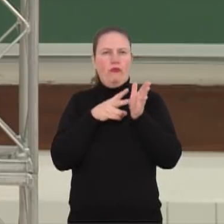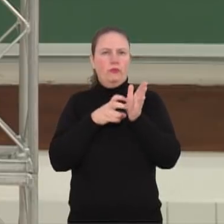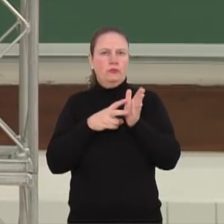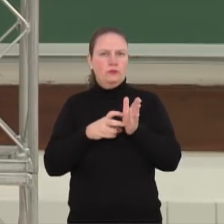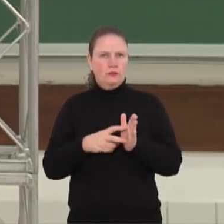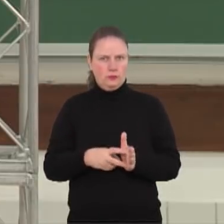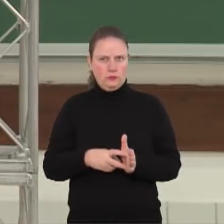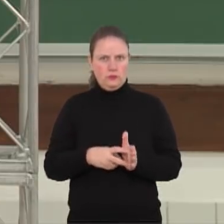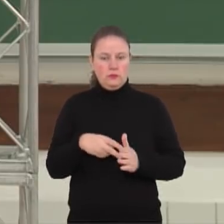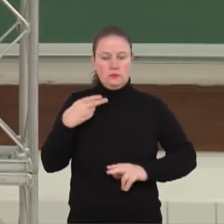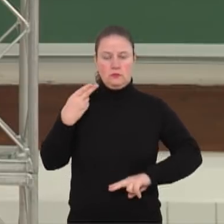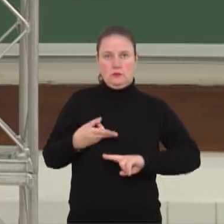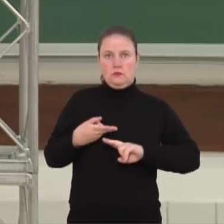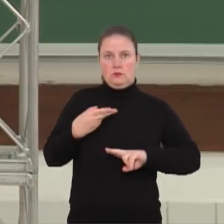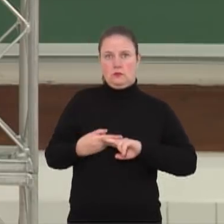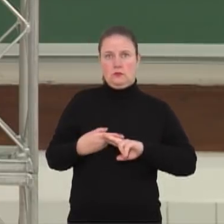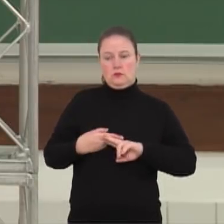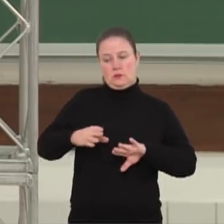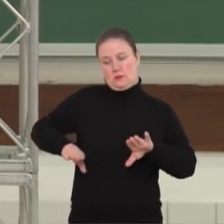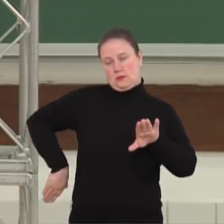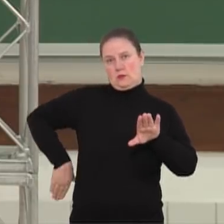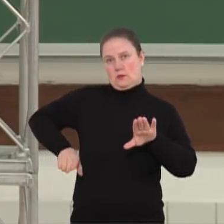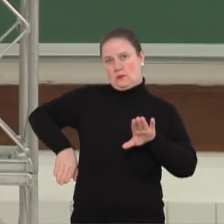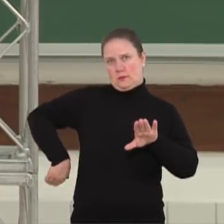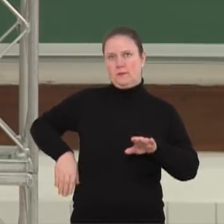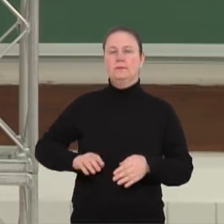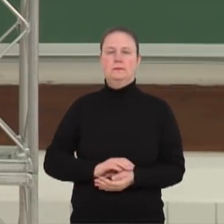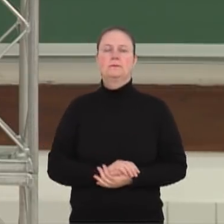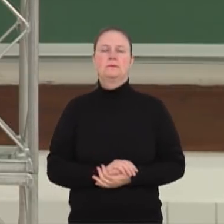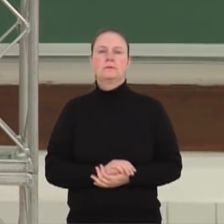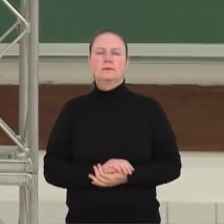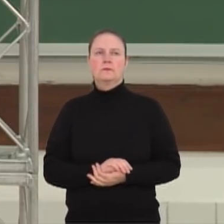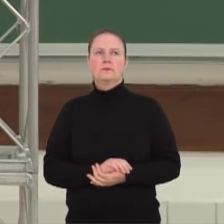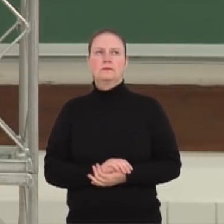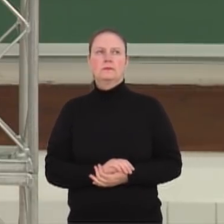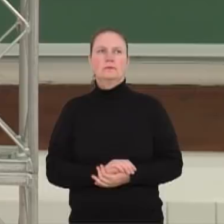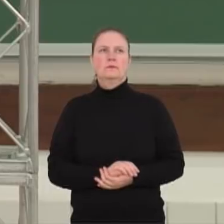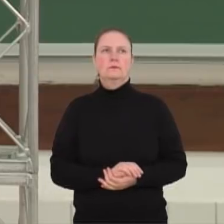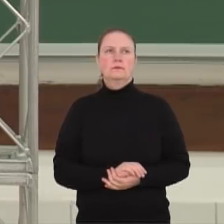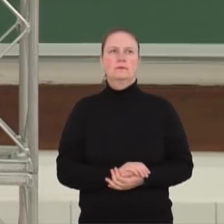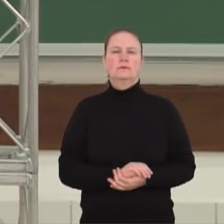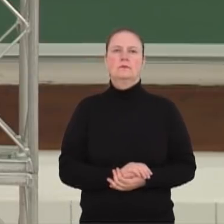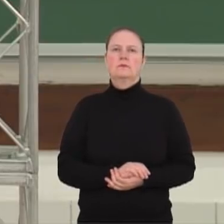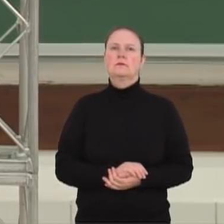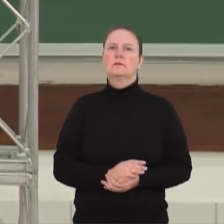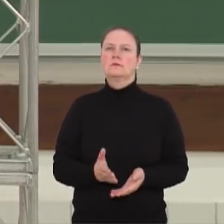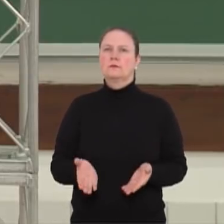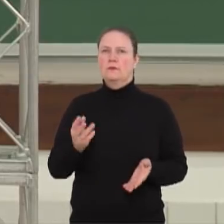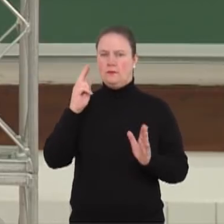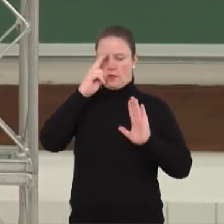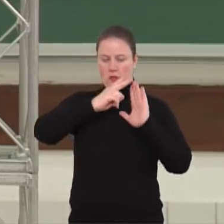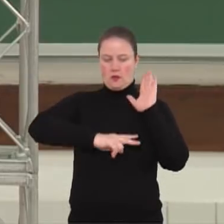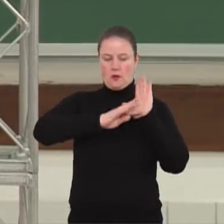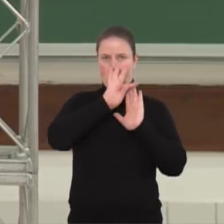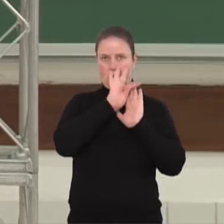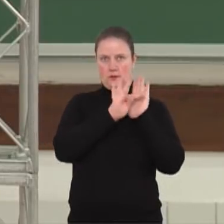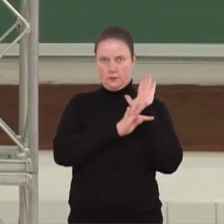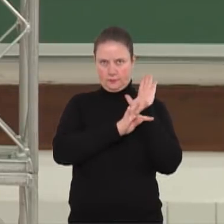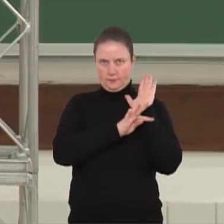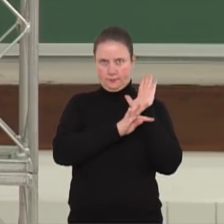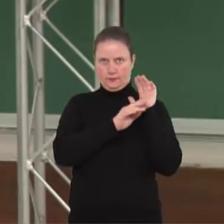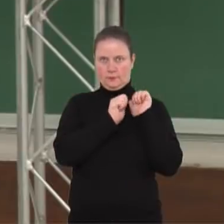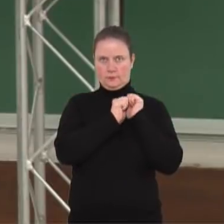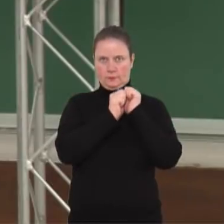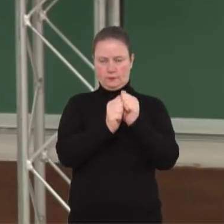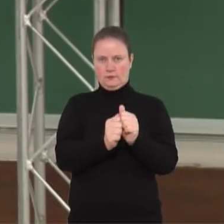pra gente usar numa praia, o que a gente usa na praia, ok? Let's go! Então, vamos lá. Vamos ler o texto junto comigo?